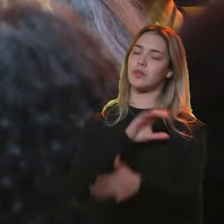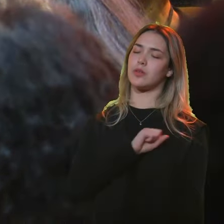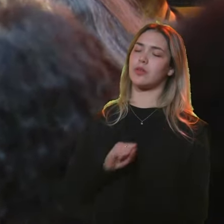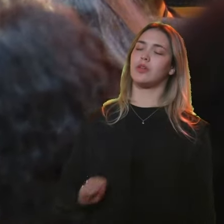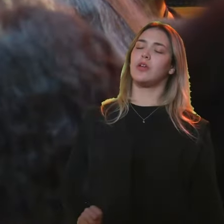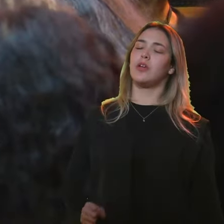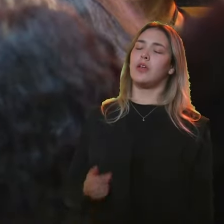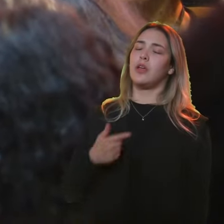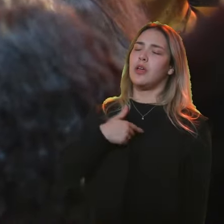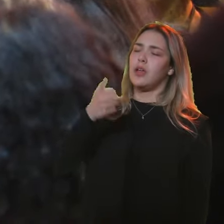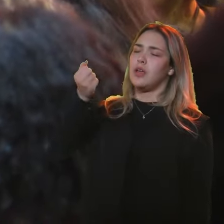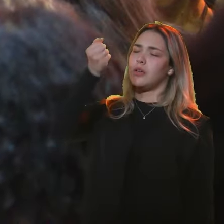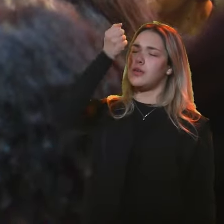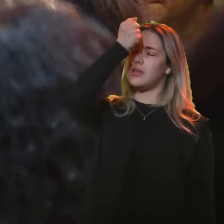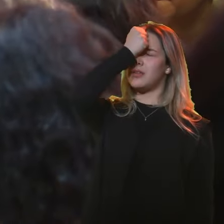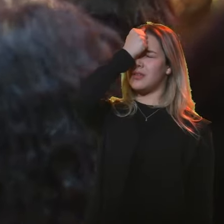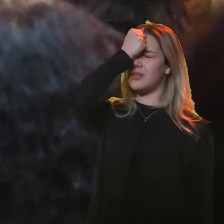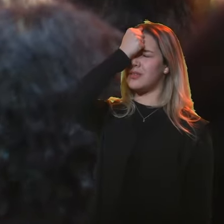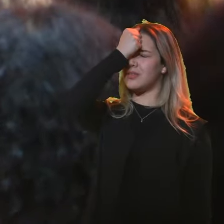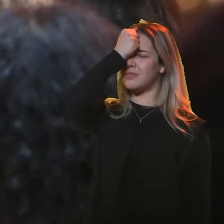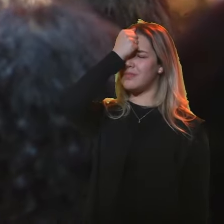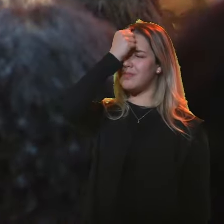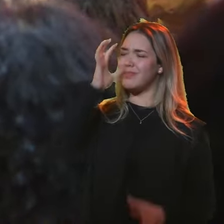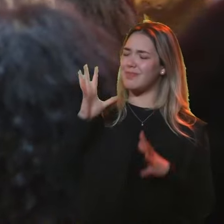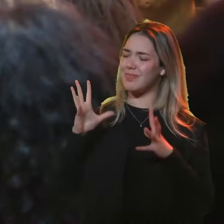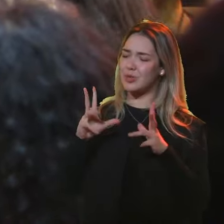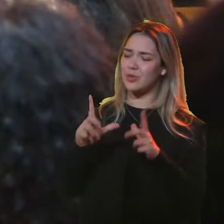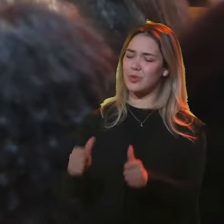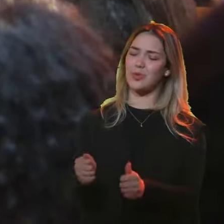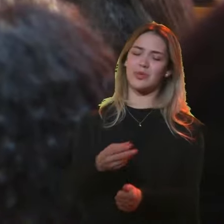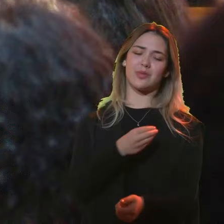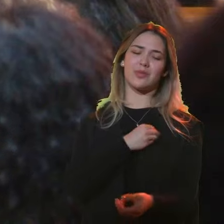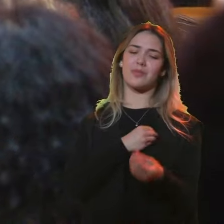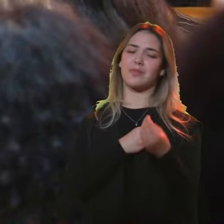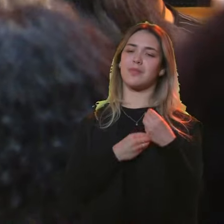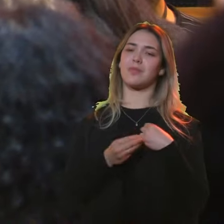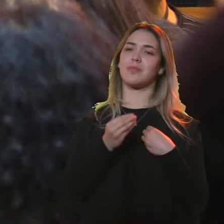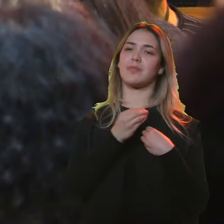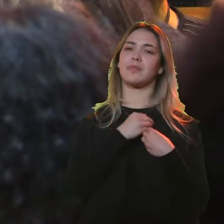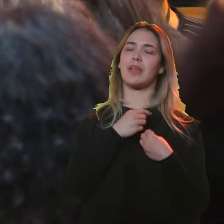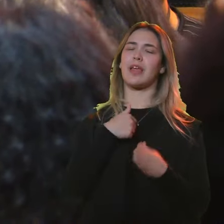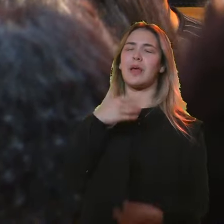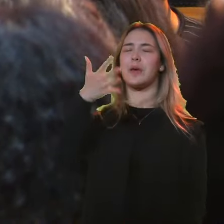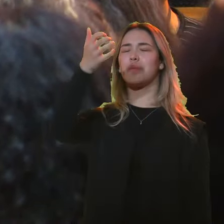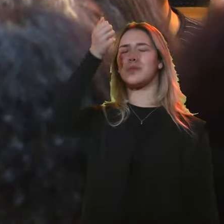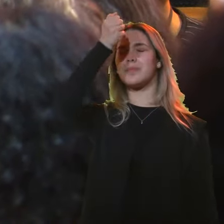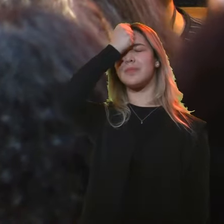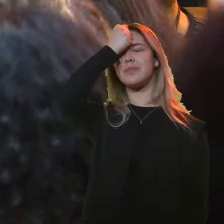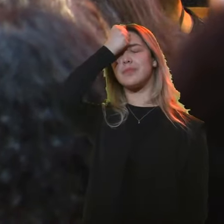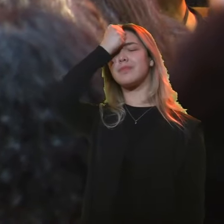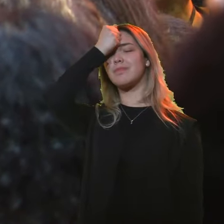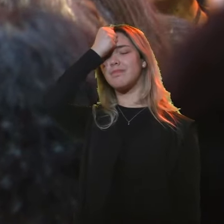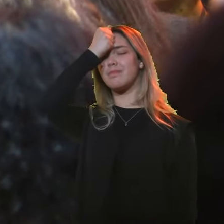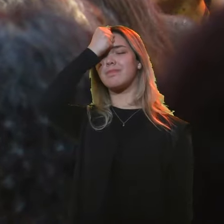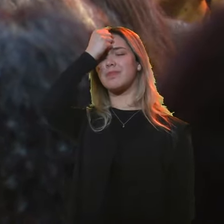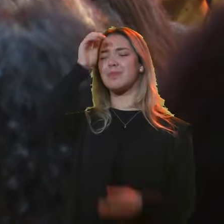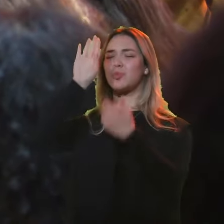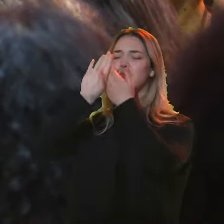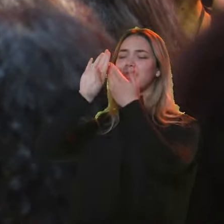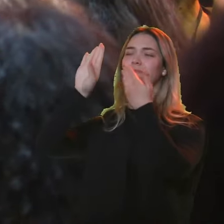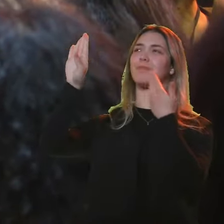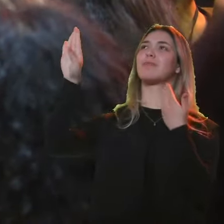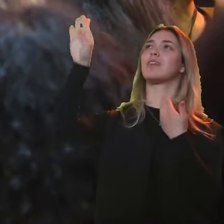me arrependo dos meus pecados. Eu me arrependo por ter virado as costas para o